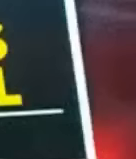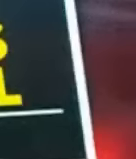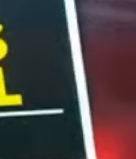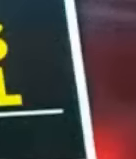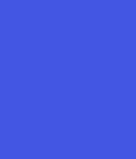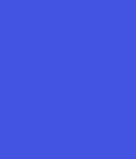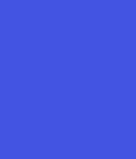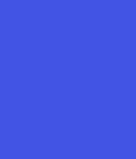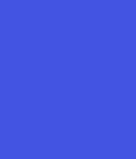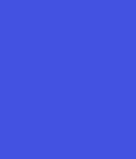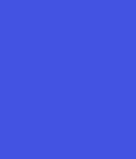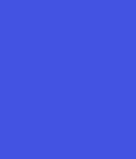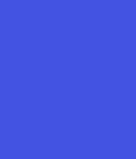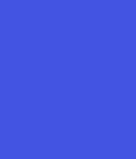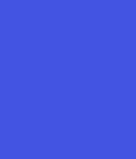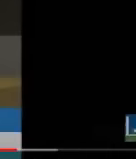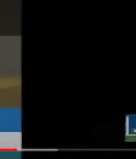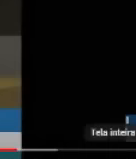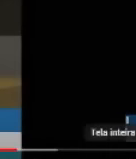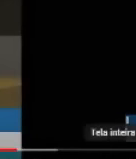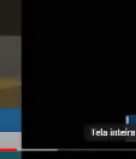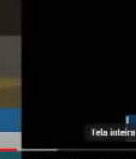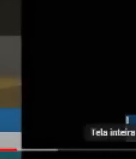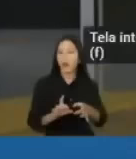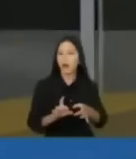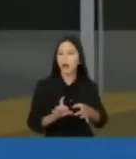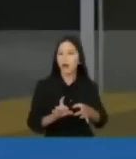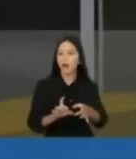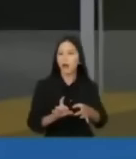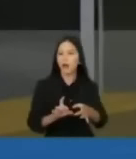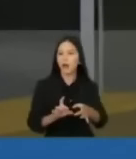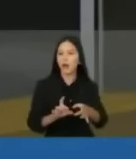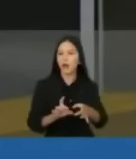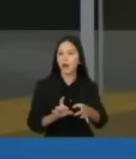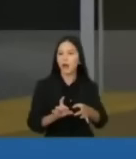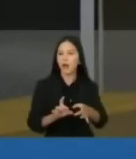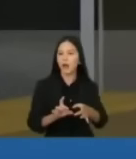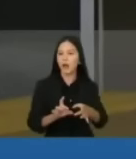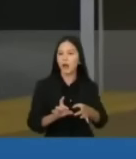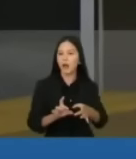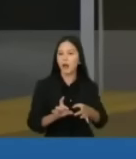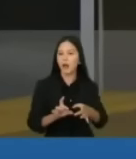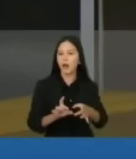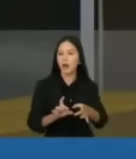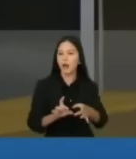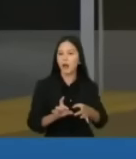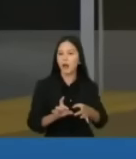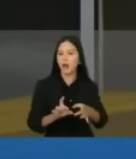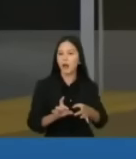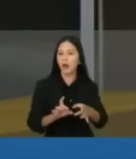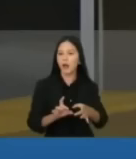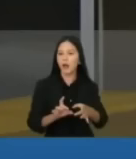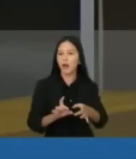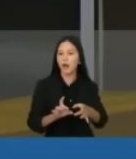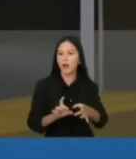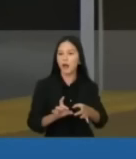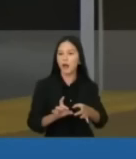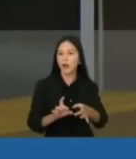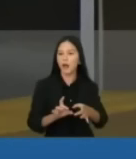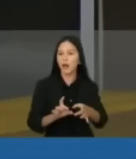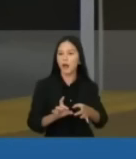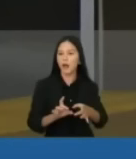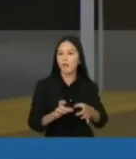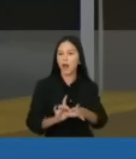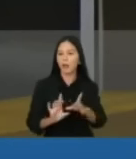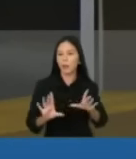aguento também não eu não aguento muito não ver ver ver essa choradeira de perder uma mané que até hoje não entendeu que perdeu vamos ver